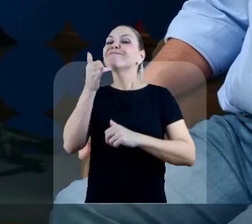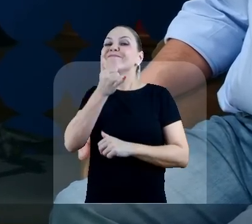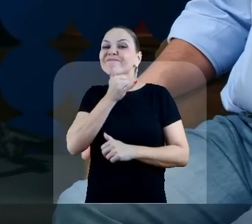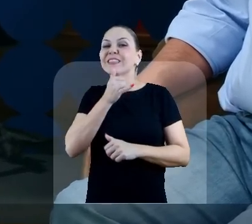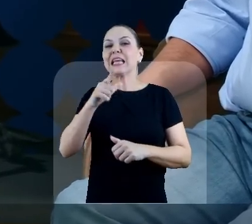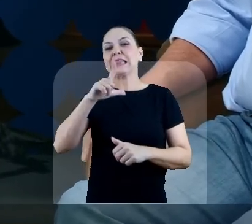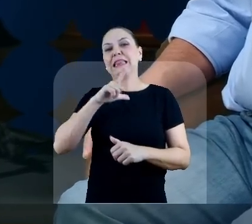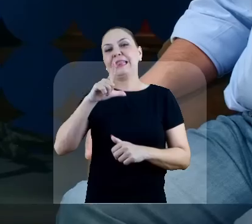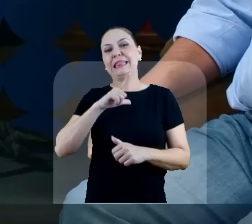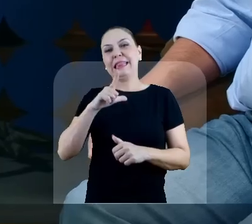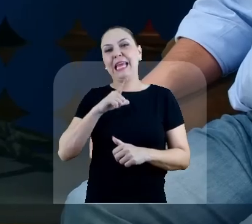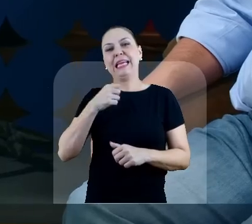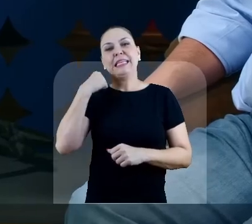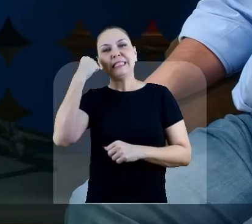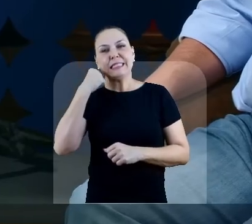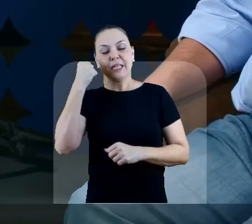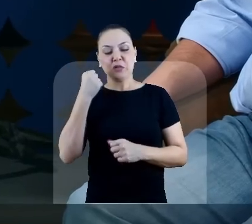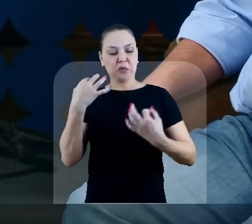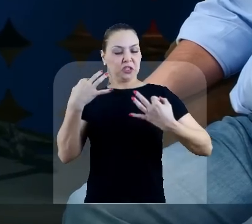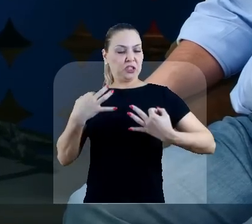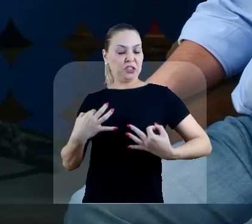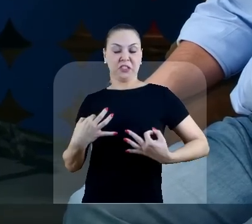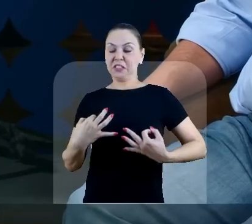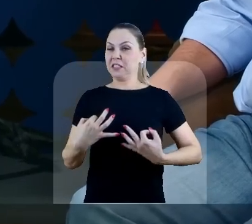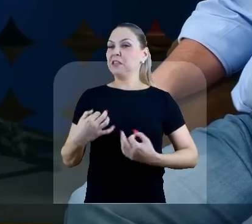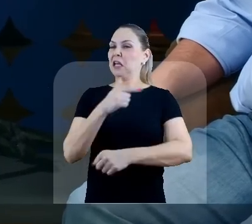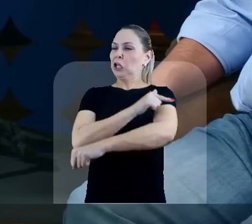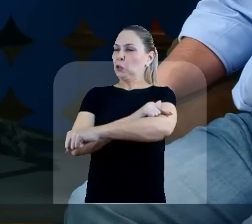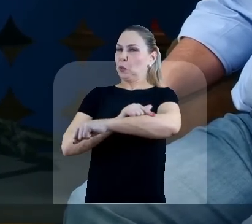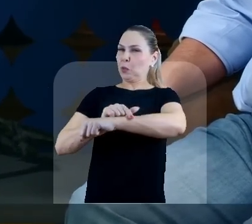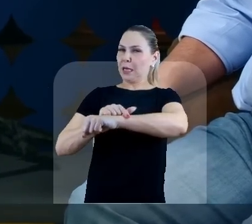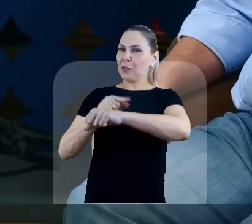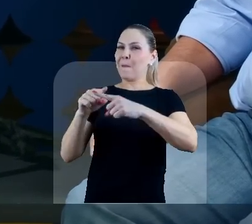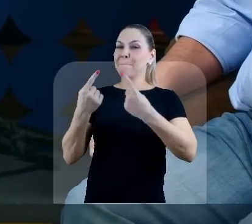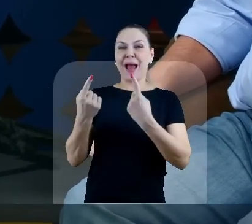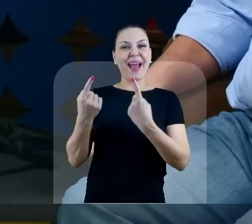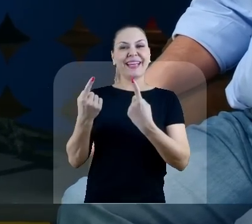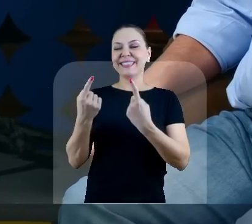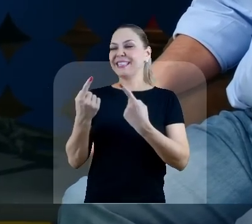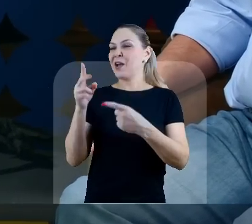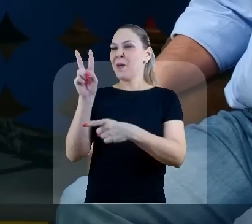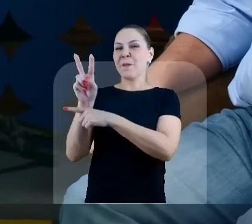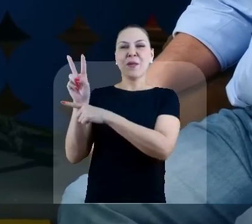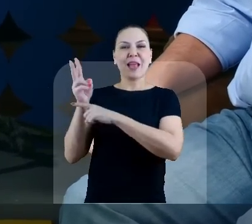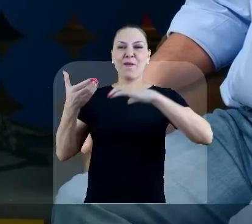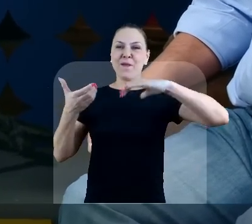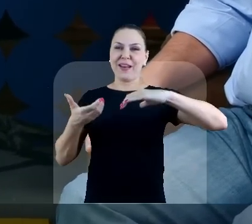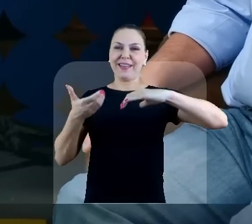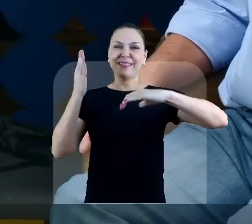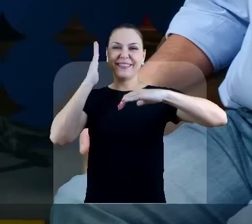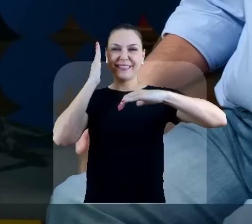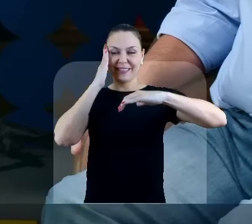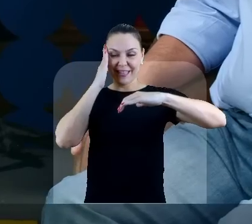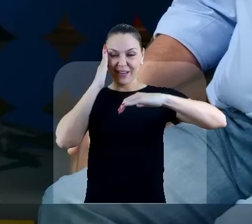infelizmente, está na mão de um senador elegante, educado, mas que não protege o Congresso